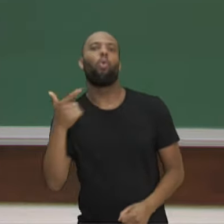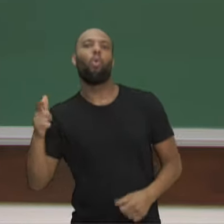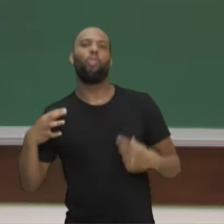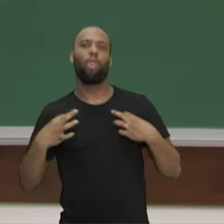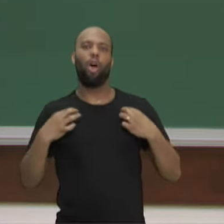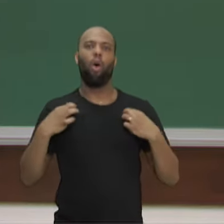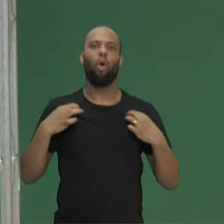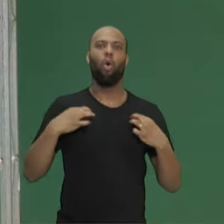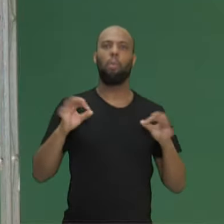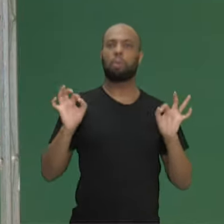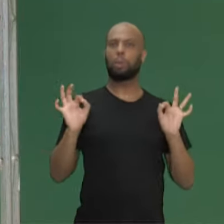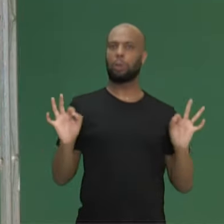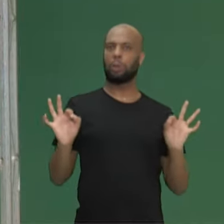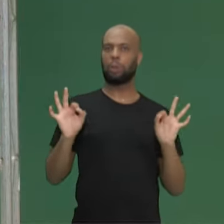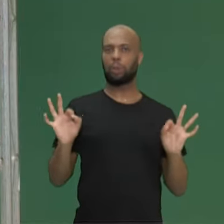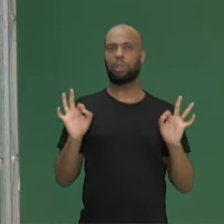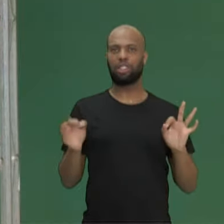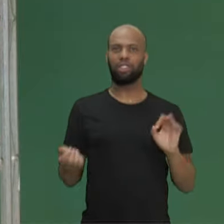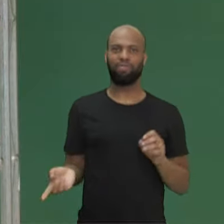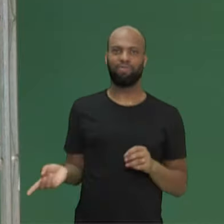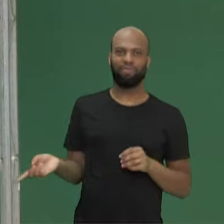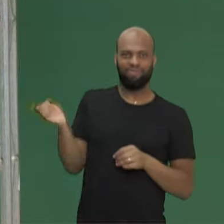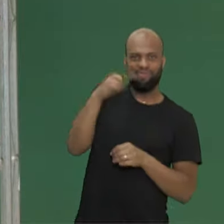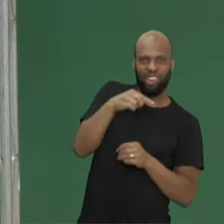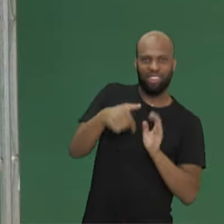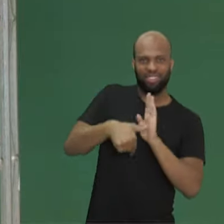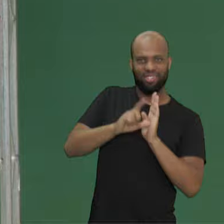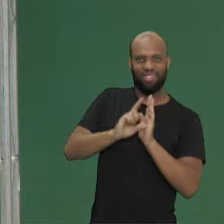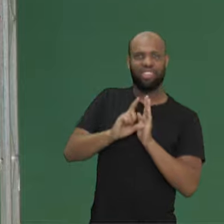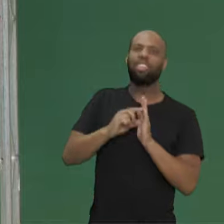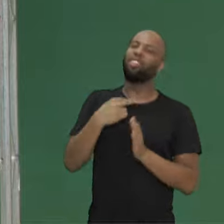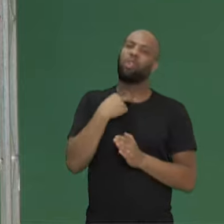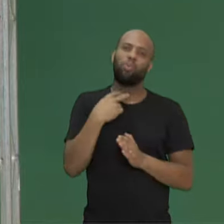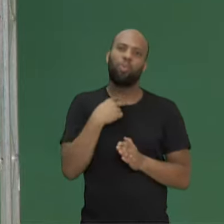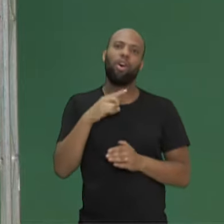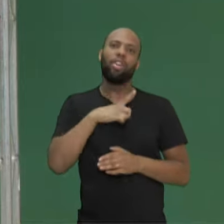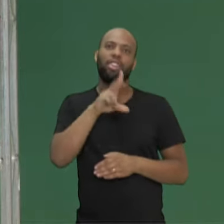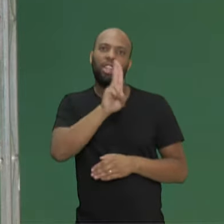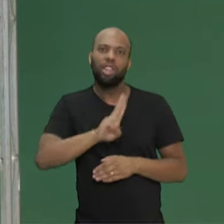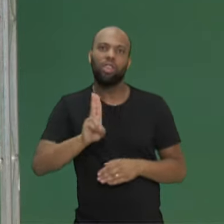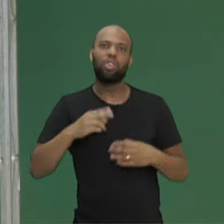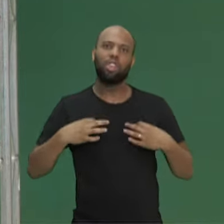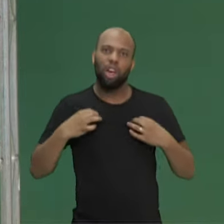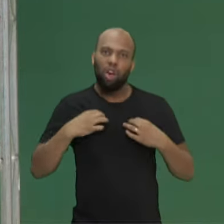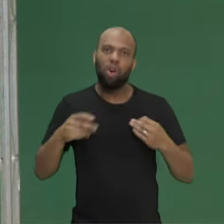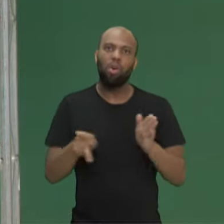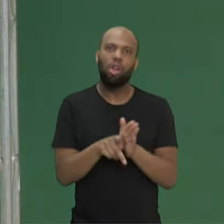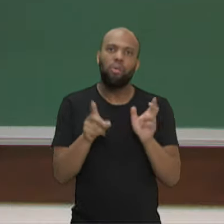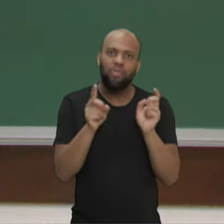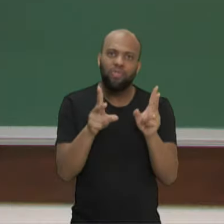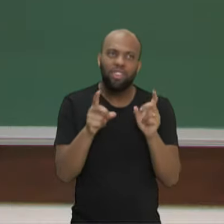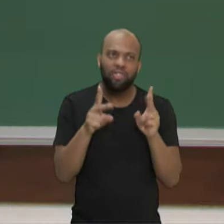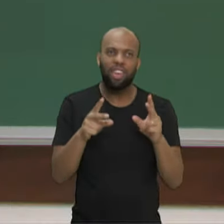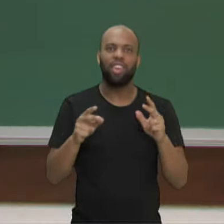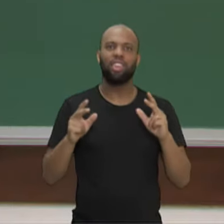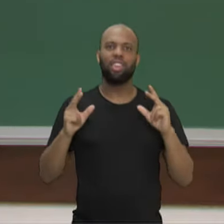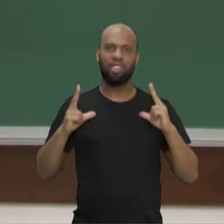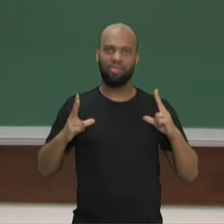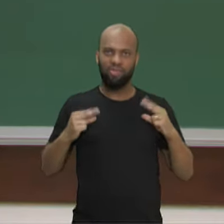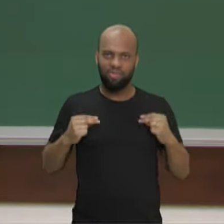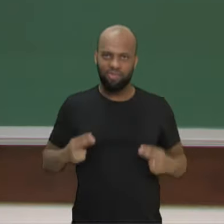elegante, que nem o do Billy Desmond da foto anterior, né? Então, ele está com um figurino de vendedor ali, né? Um